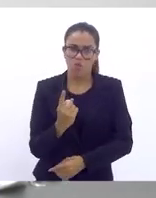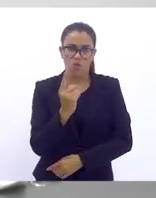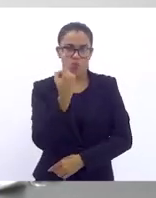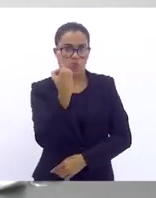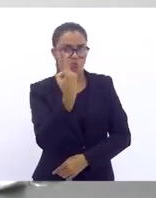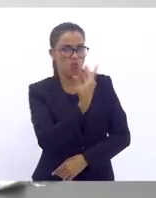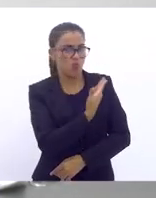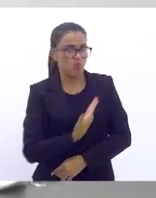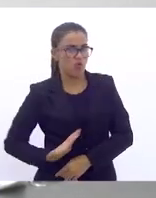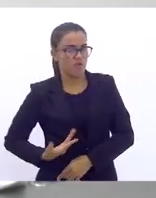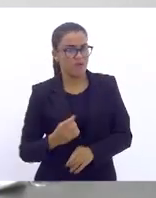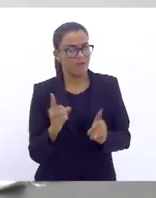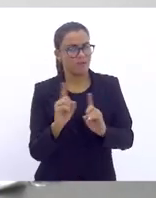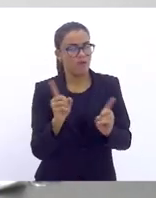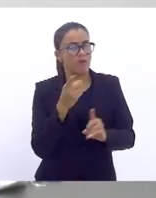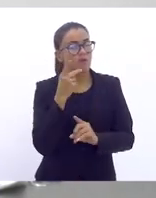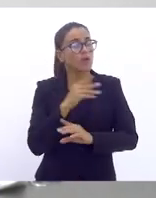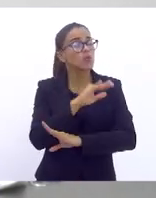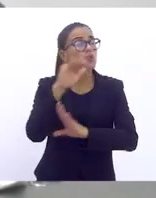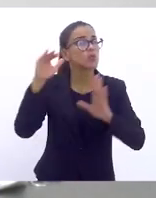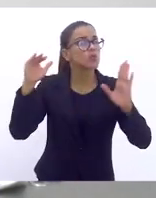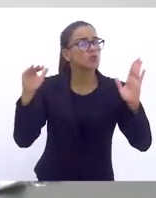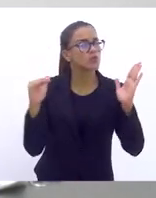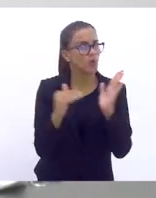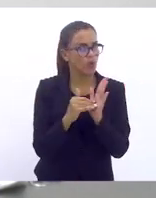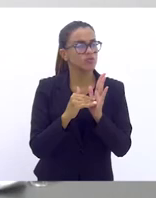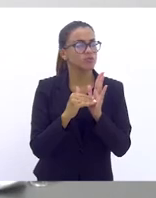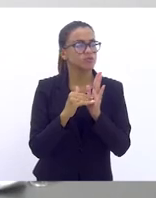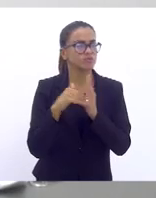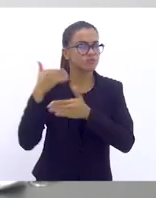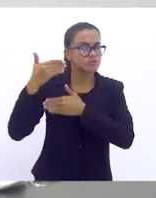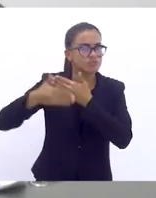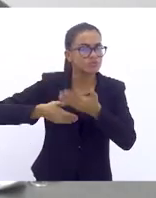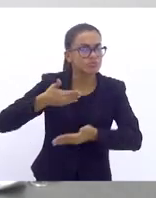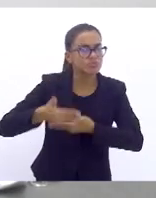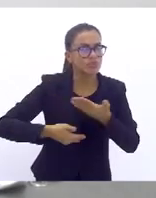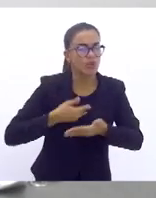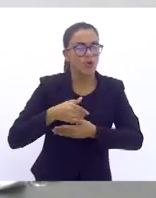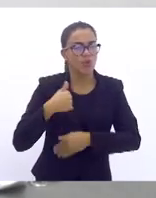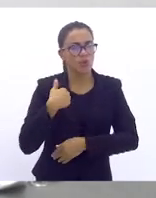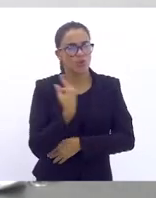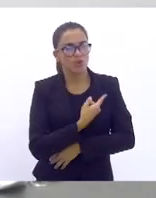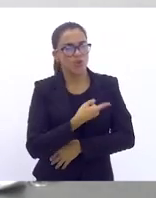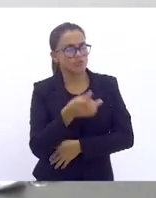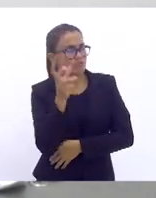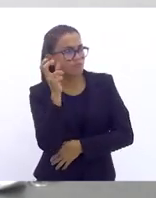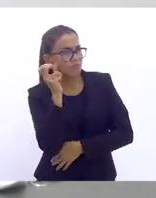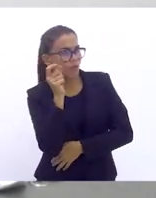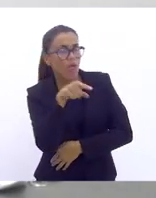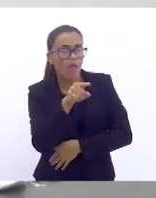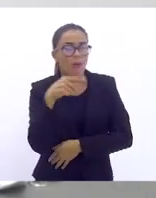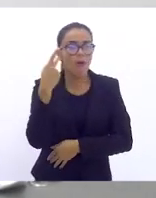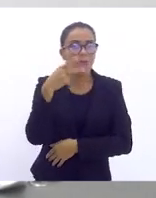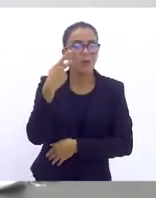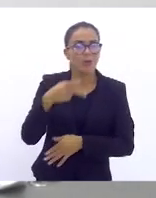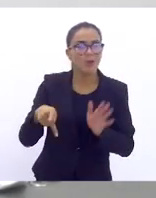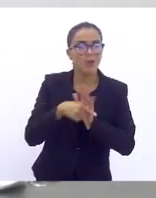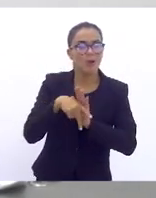um governo tô falando de todos então o que a gente tá aqui ouvindo hoje é uma política de estado